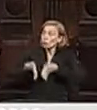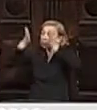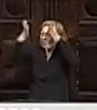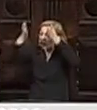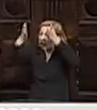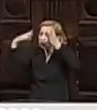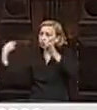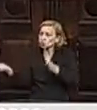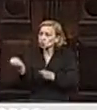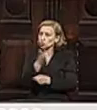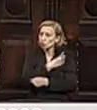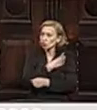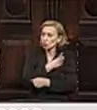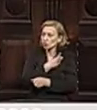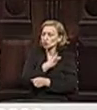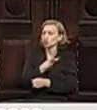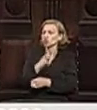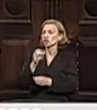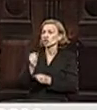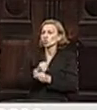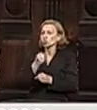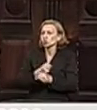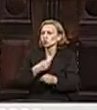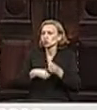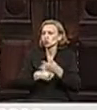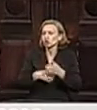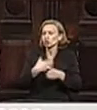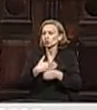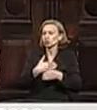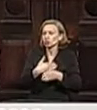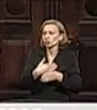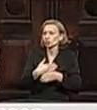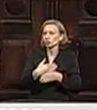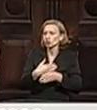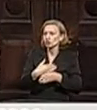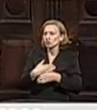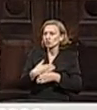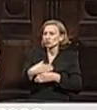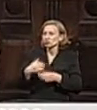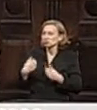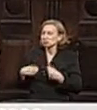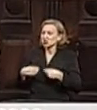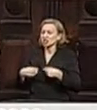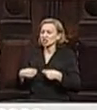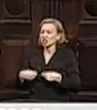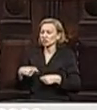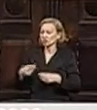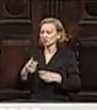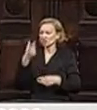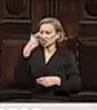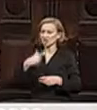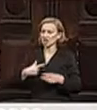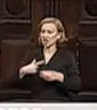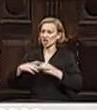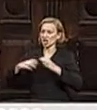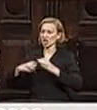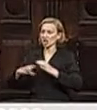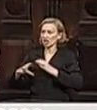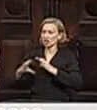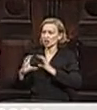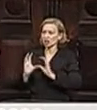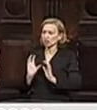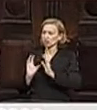novo prédio que seria construído. Nesse sentido, não preciso ser engenheiro como o deputado Luiz Paulo para saber